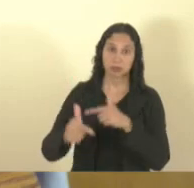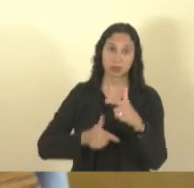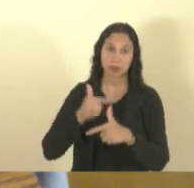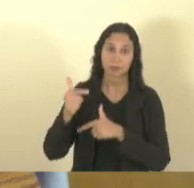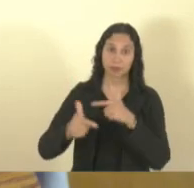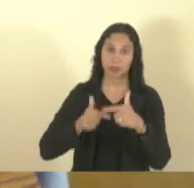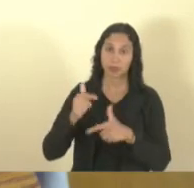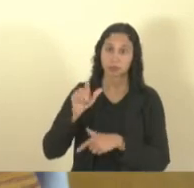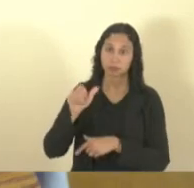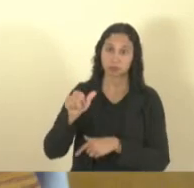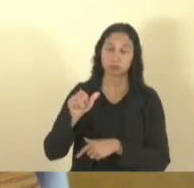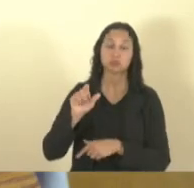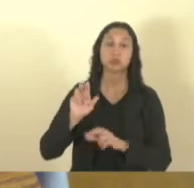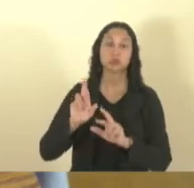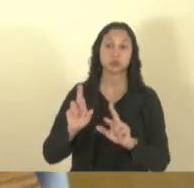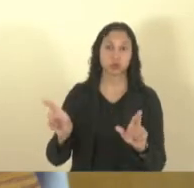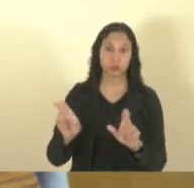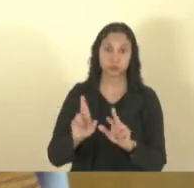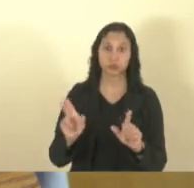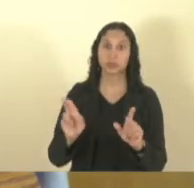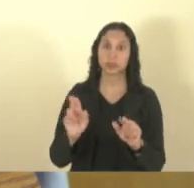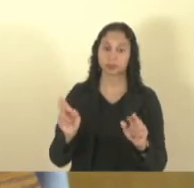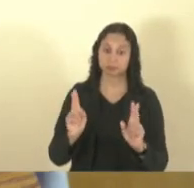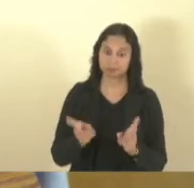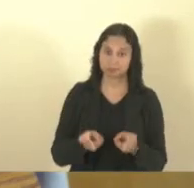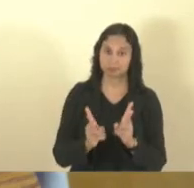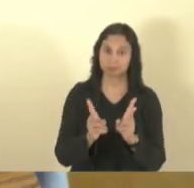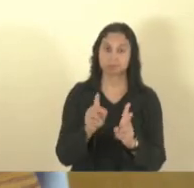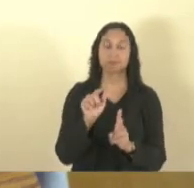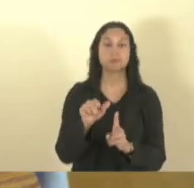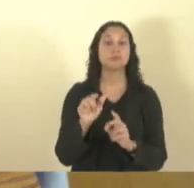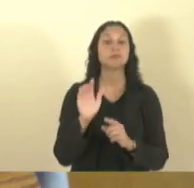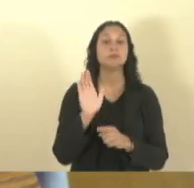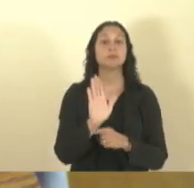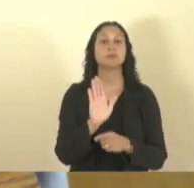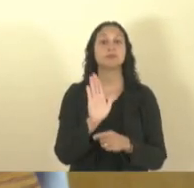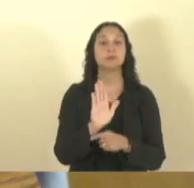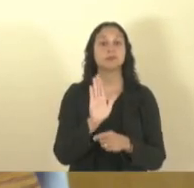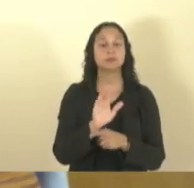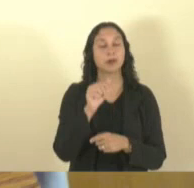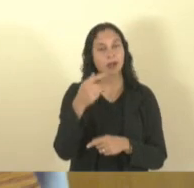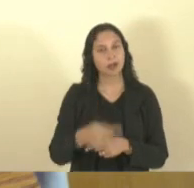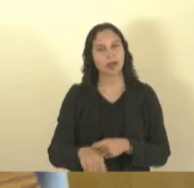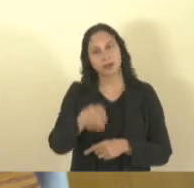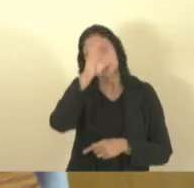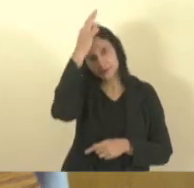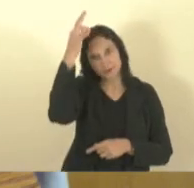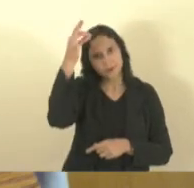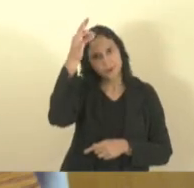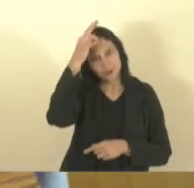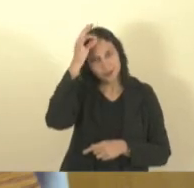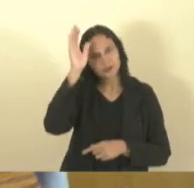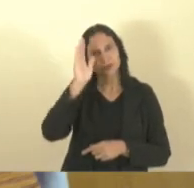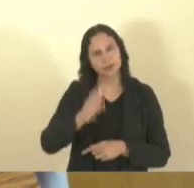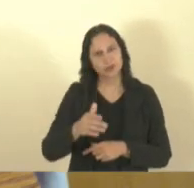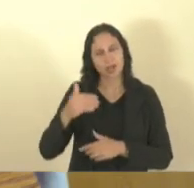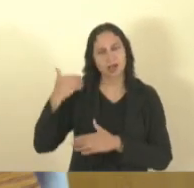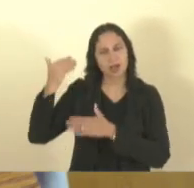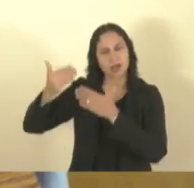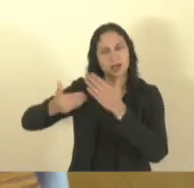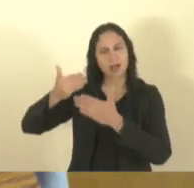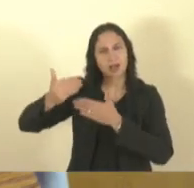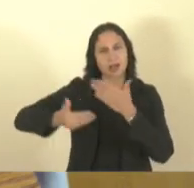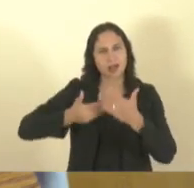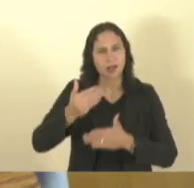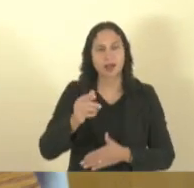você vem desenvolvendo em favor do Estado do Espírito Santo ao longo dos seus mandatos e com